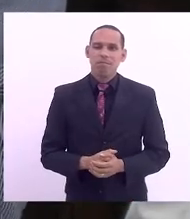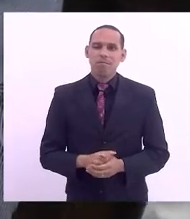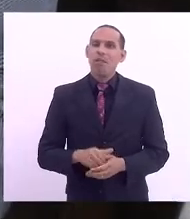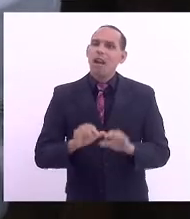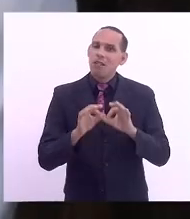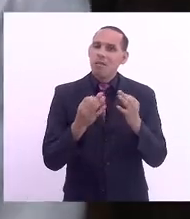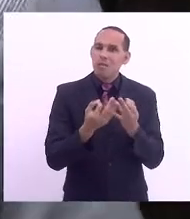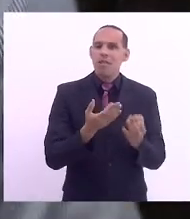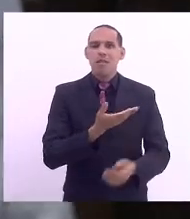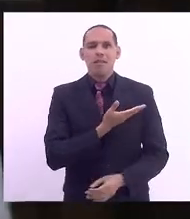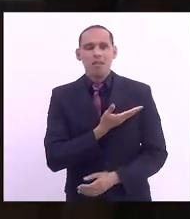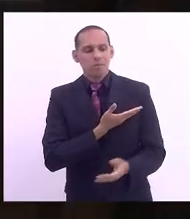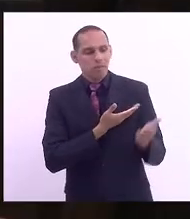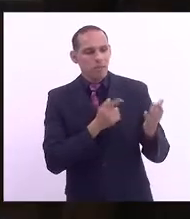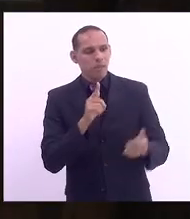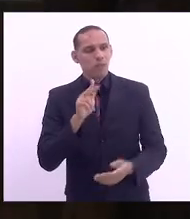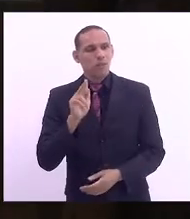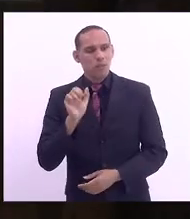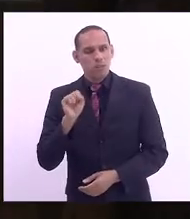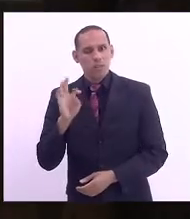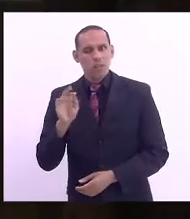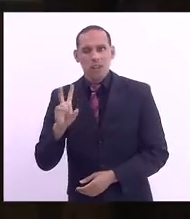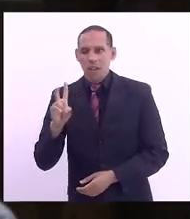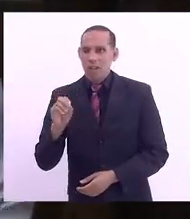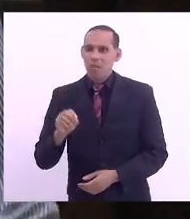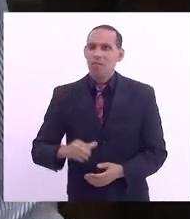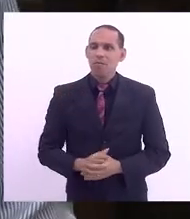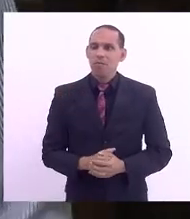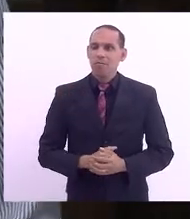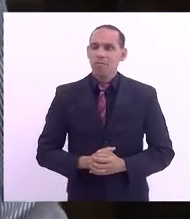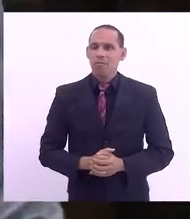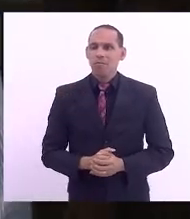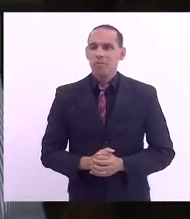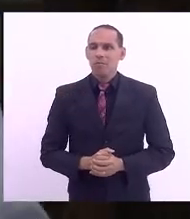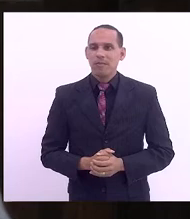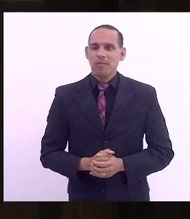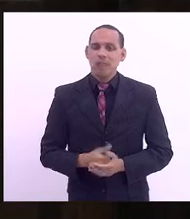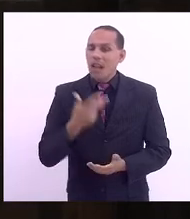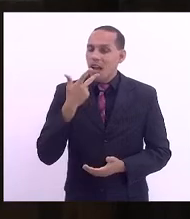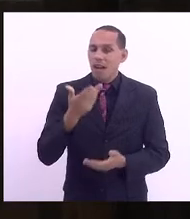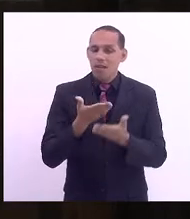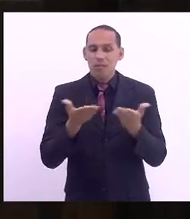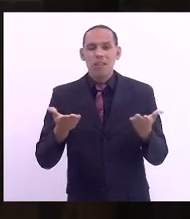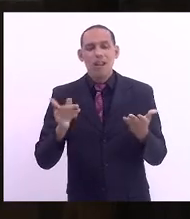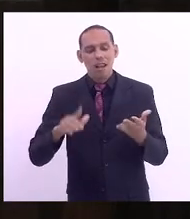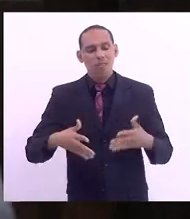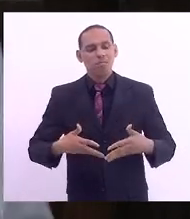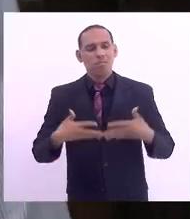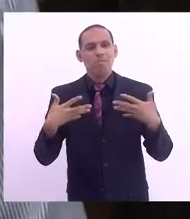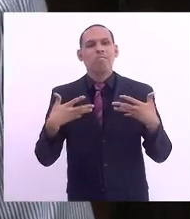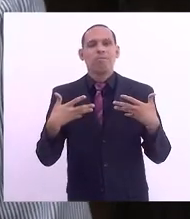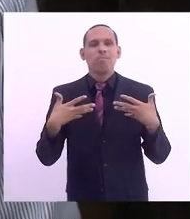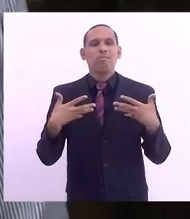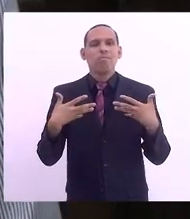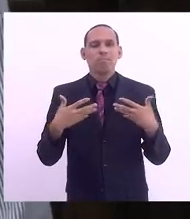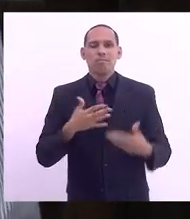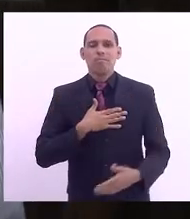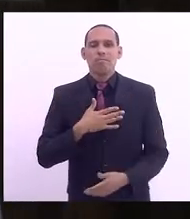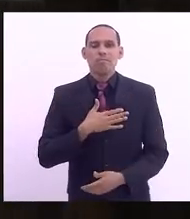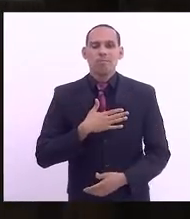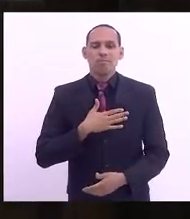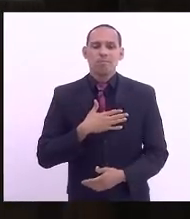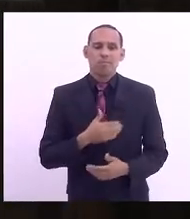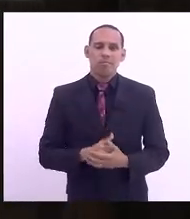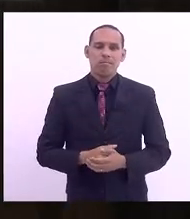familiares, amigos, Gustavo, está aqui, todo mundo aqui, e dizer que é uma honra enorme para mim.